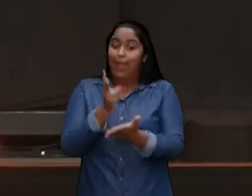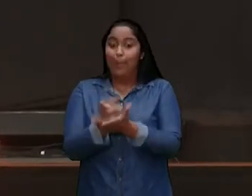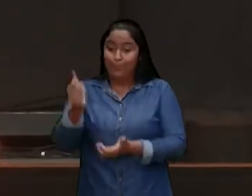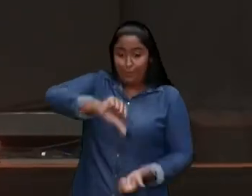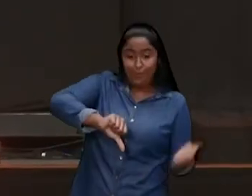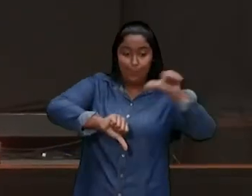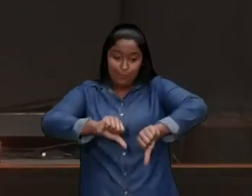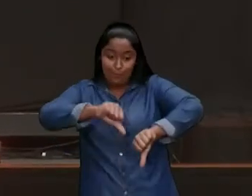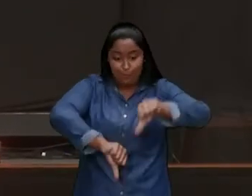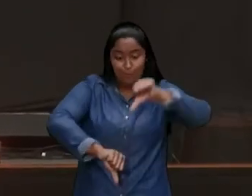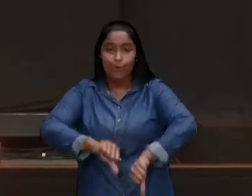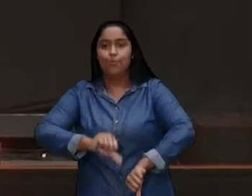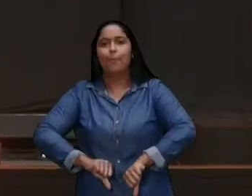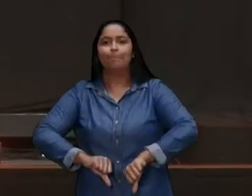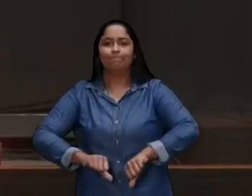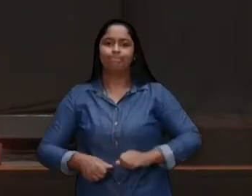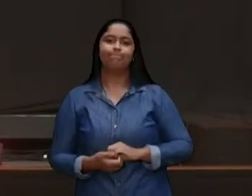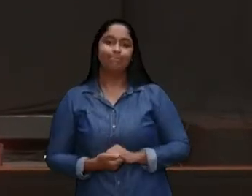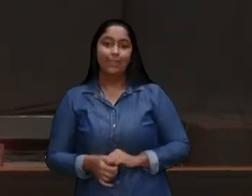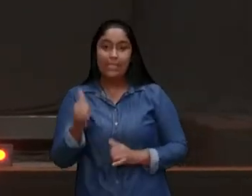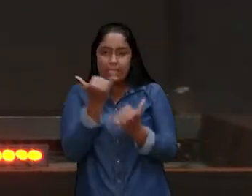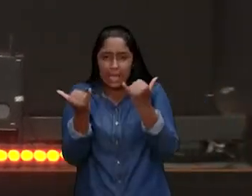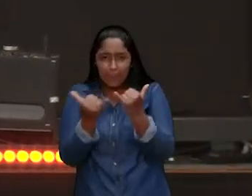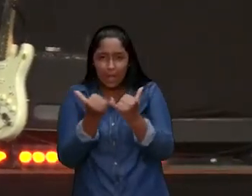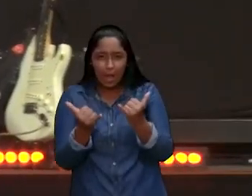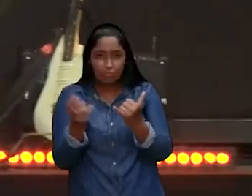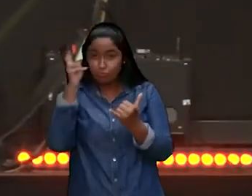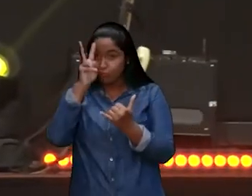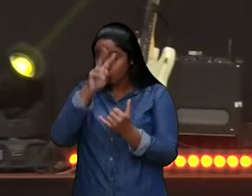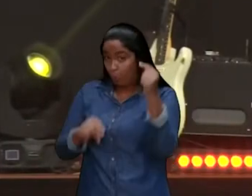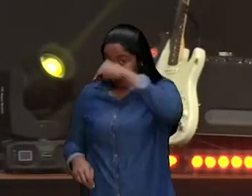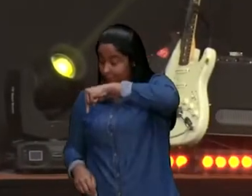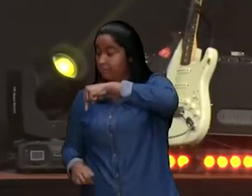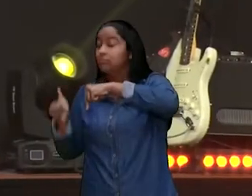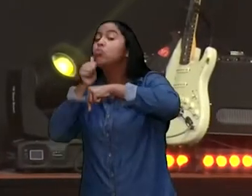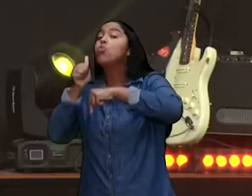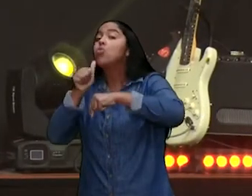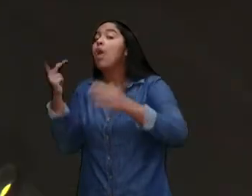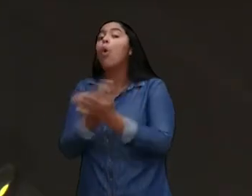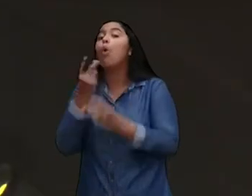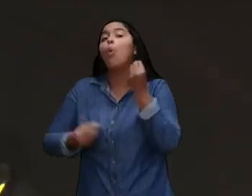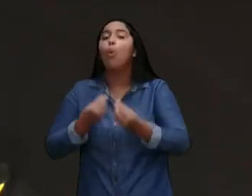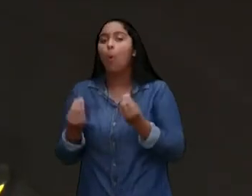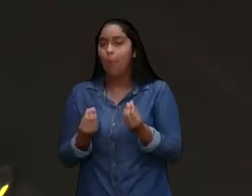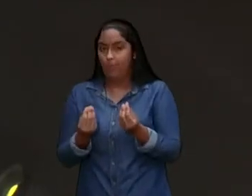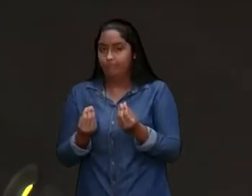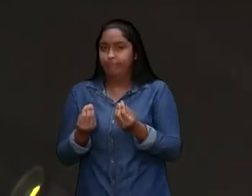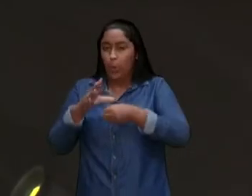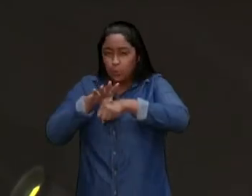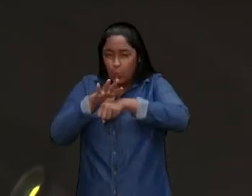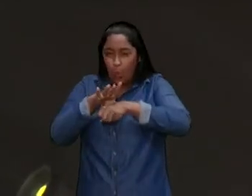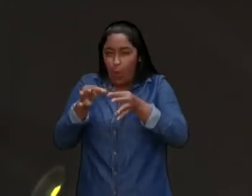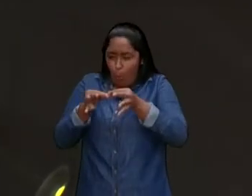Esse é o caso dessa mulher aqui essa mulher é uma mulher que ela está encurvada gente eu não sei que